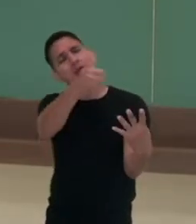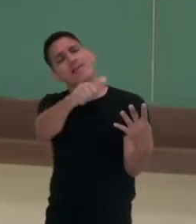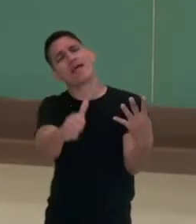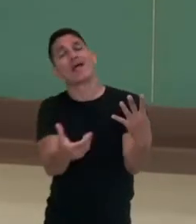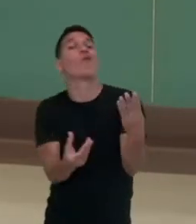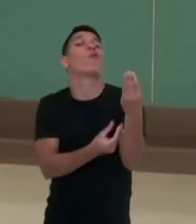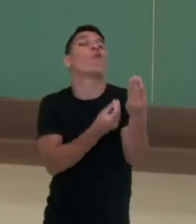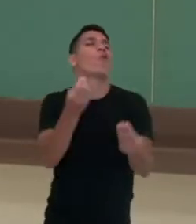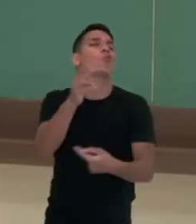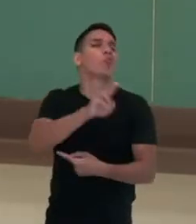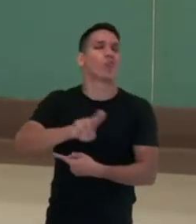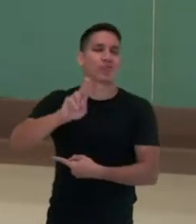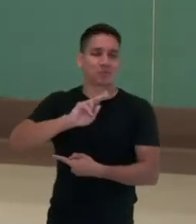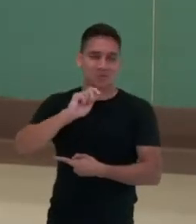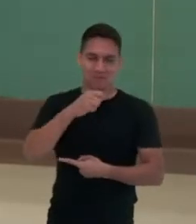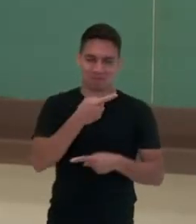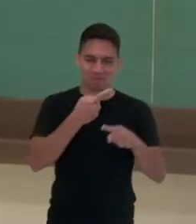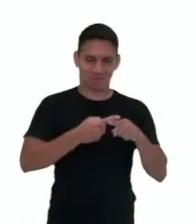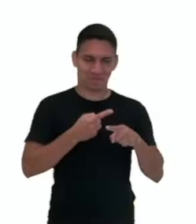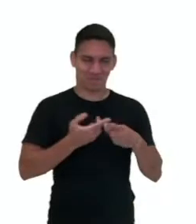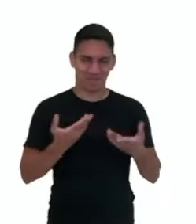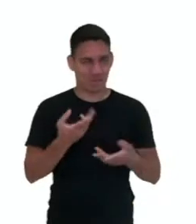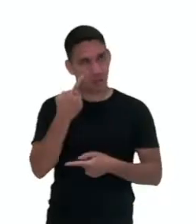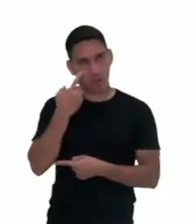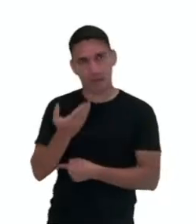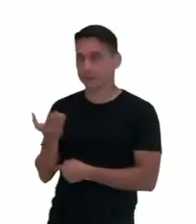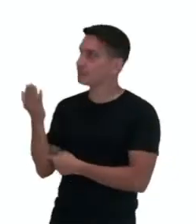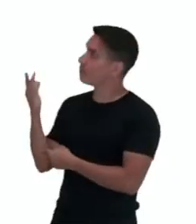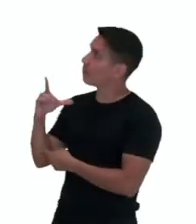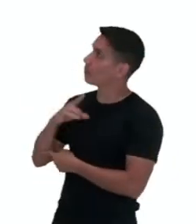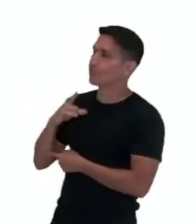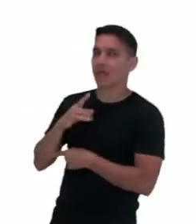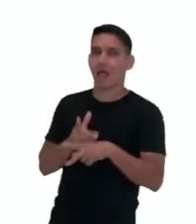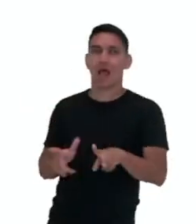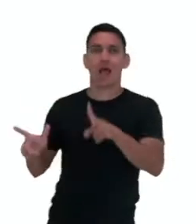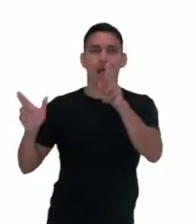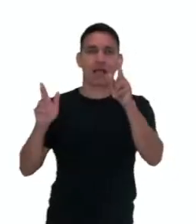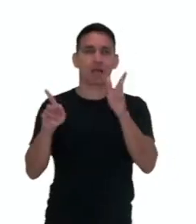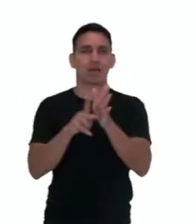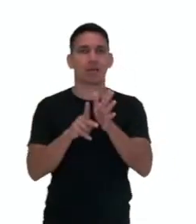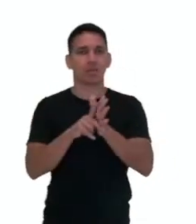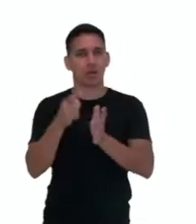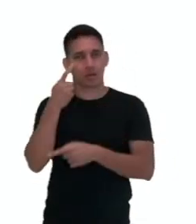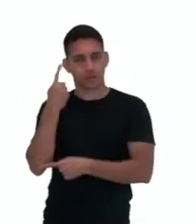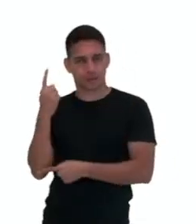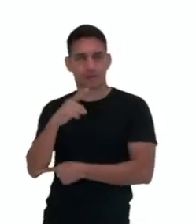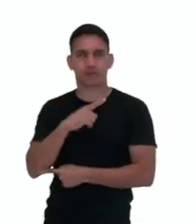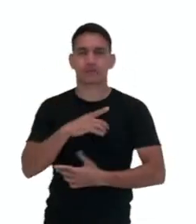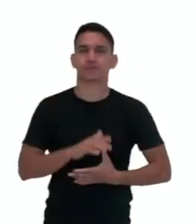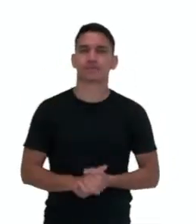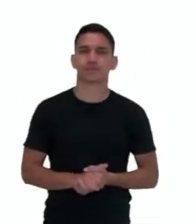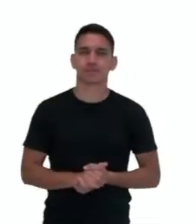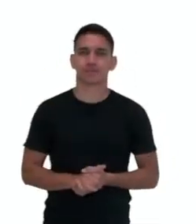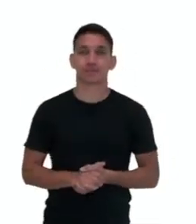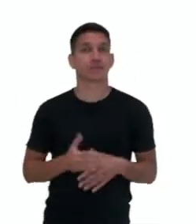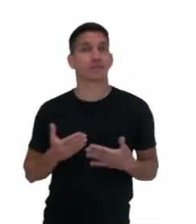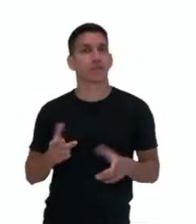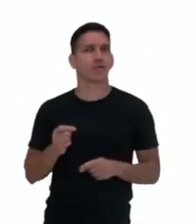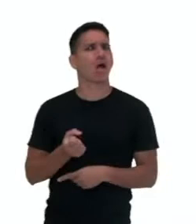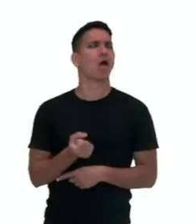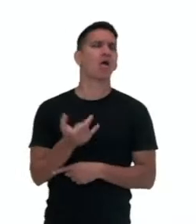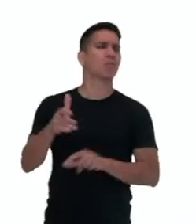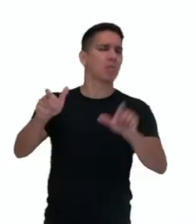usa um e outro. Então venham aqui comigo, observem aqui o fragmento do texto que nós selecionamos. Embora algumas pessoas